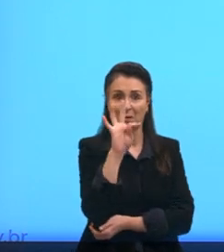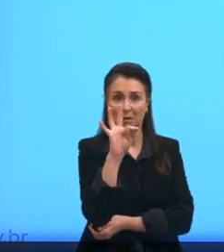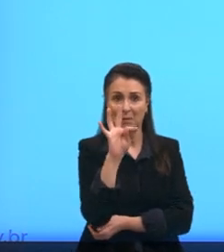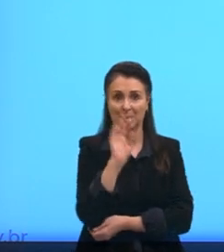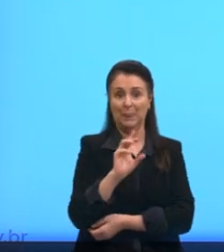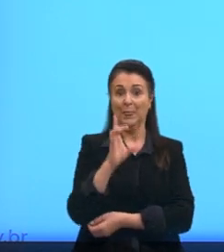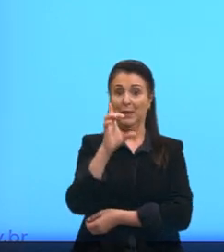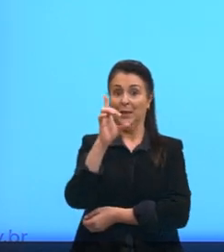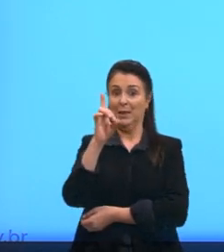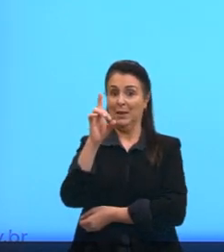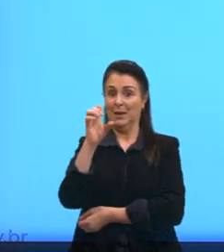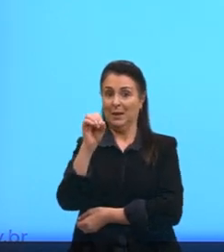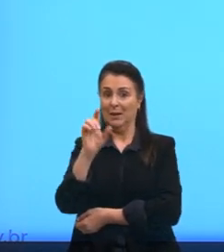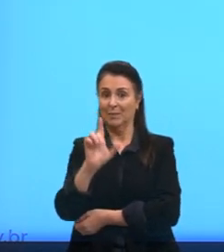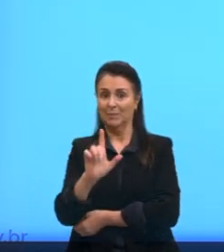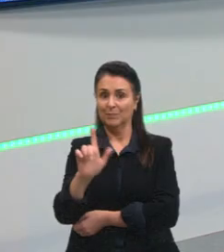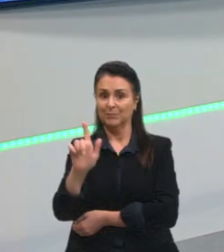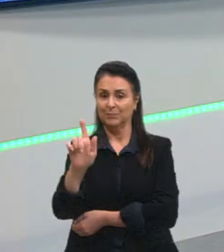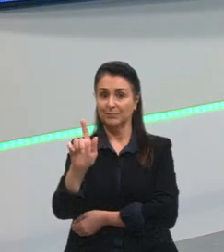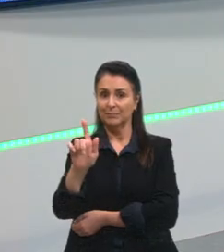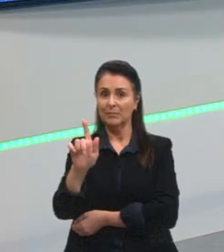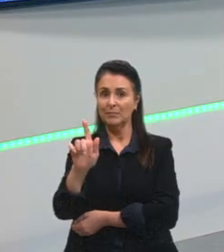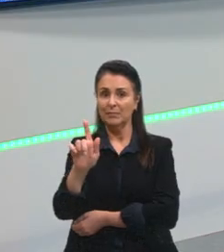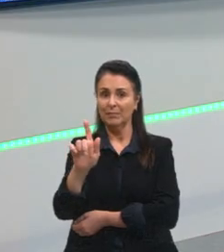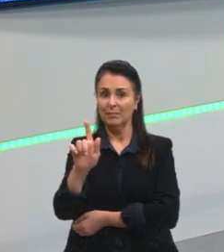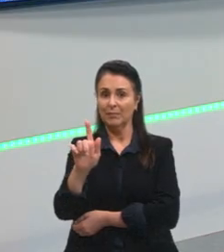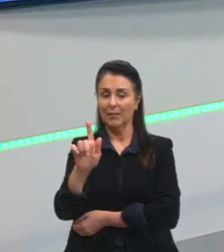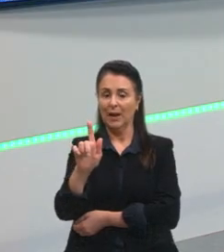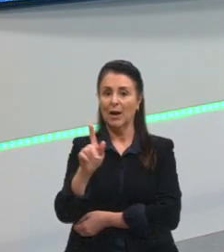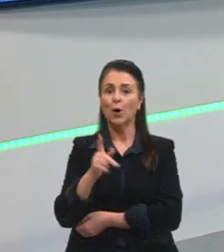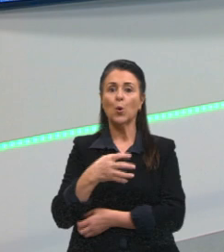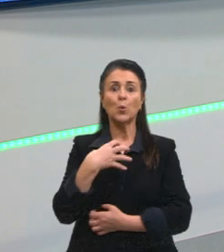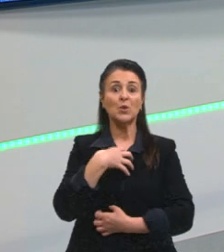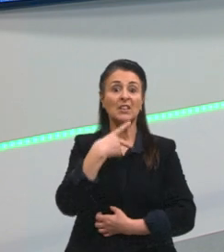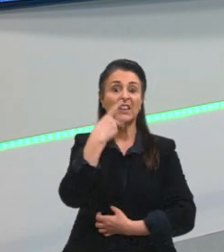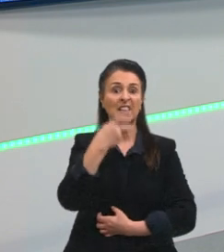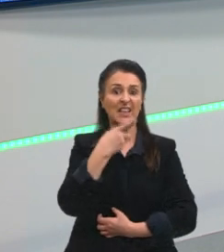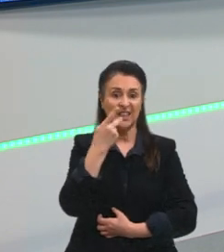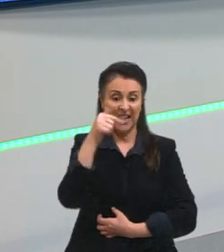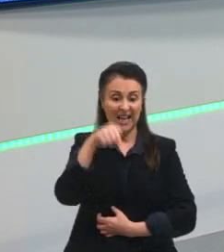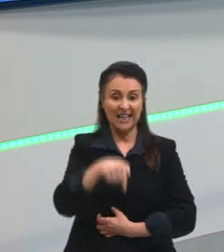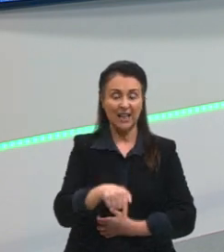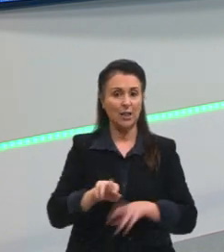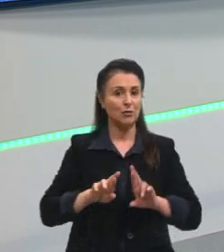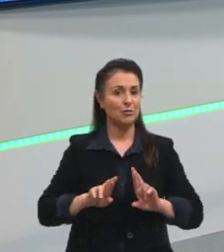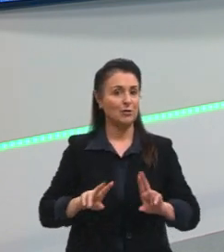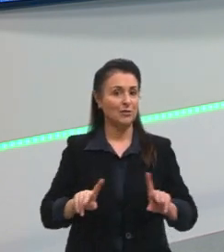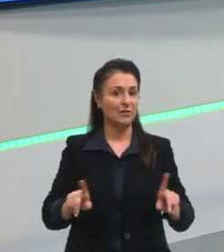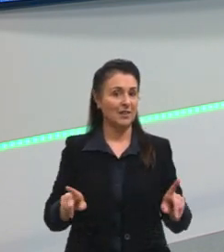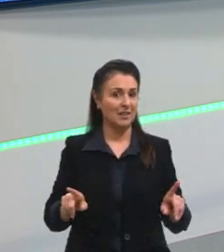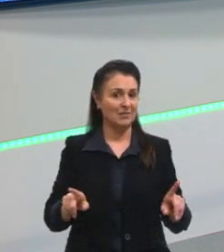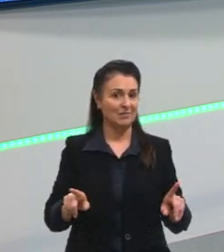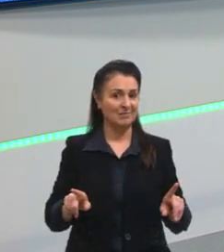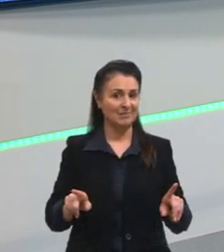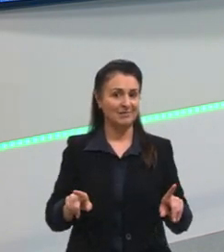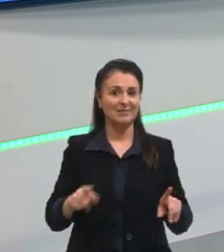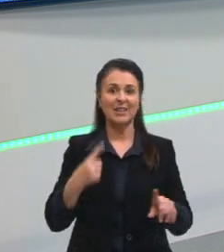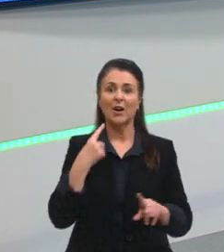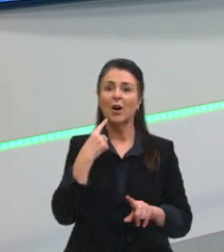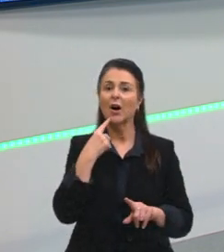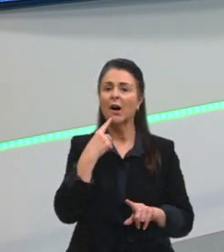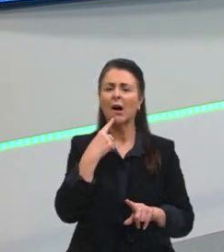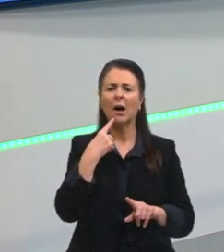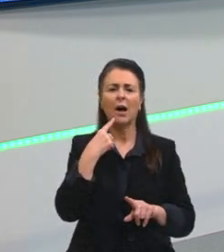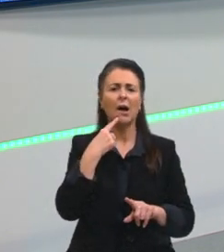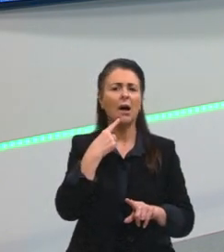Dog todo mundo the dog na pronúncia polícia da larga que o maxilar